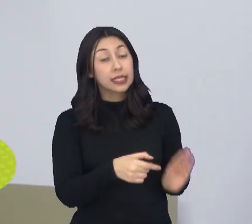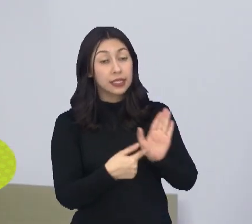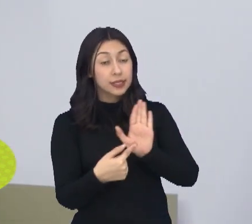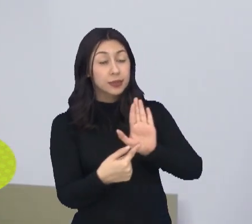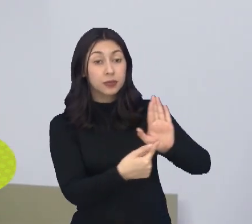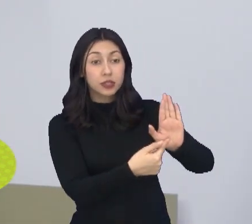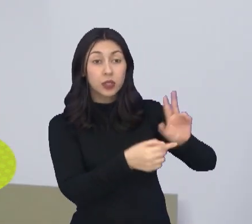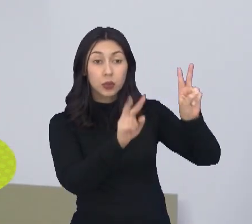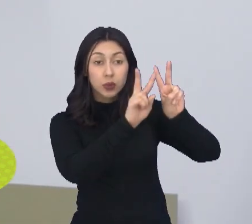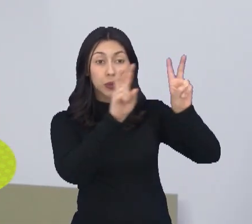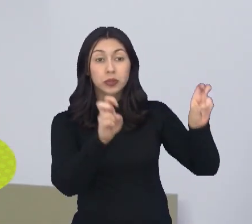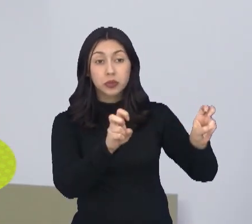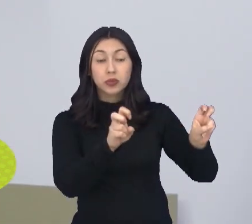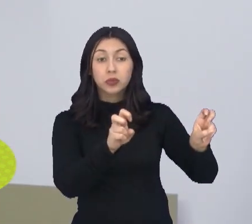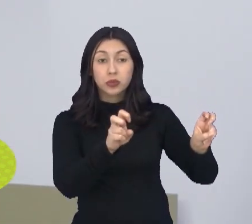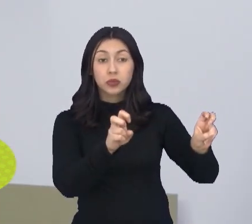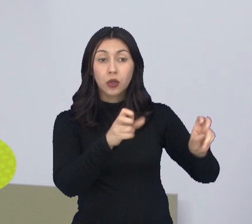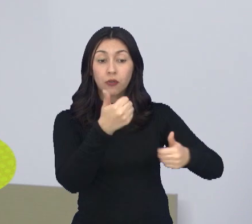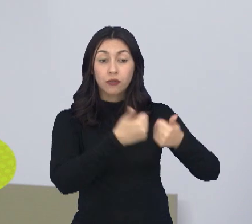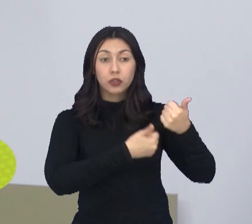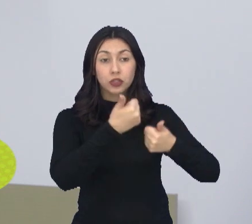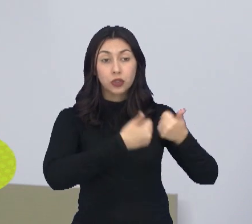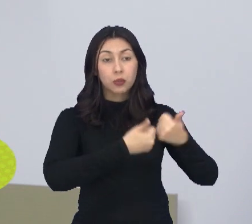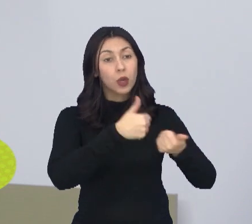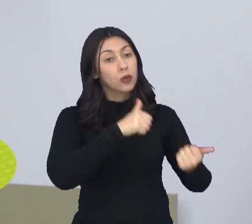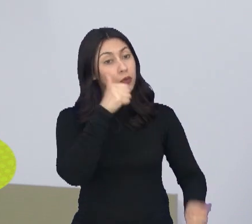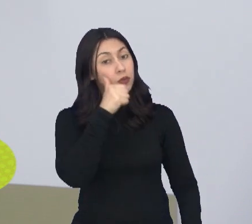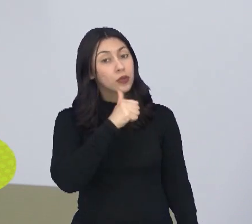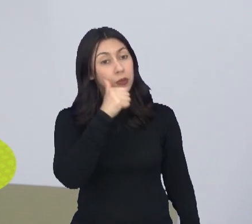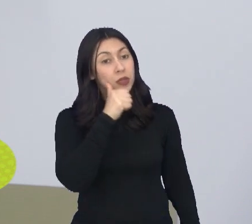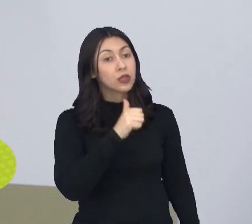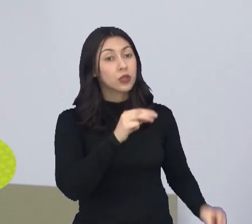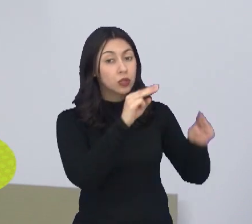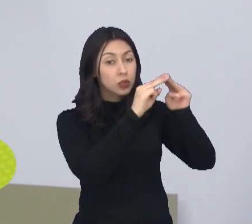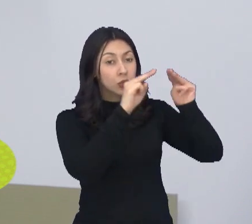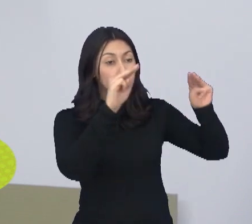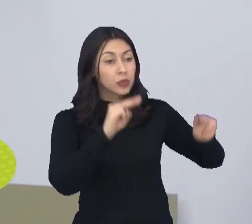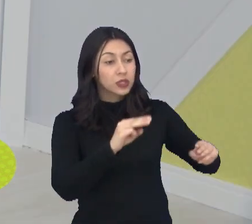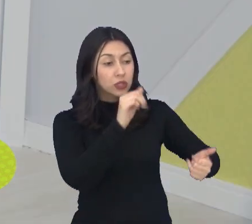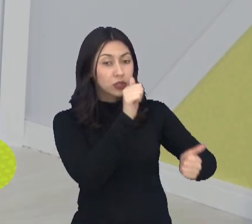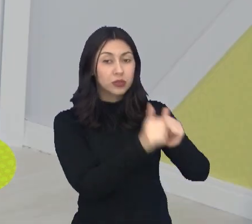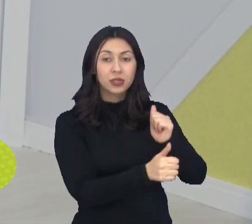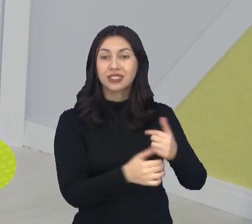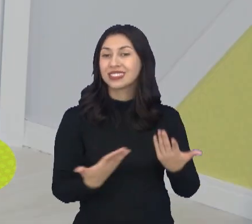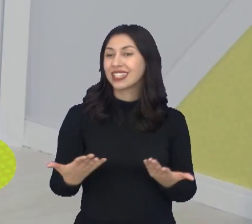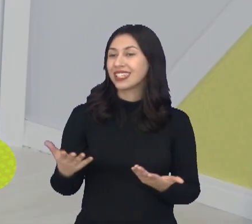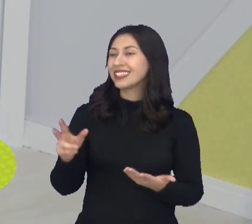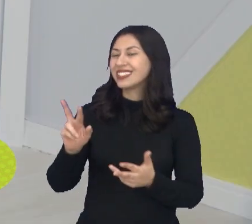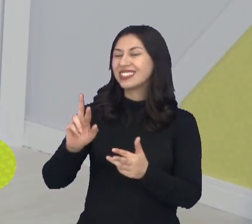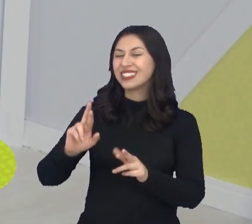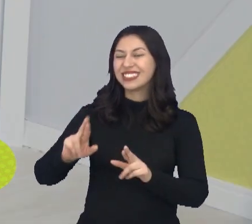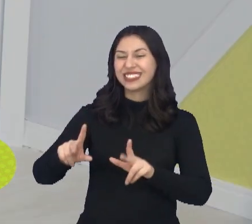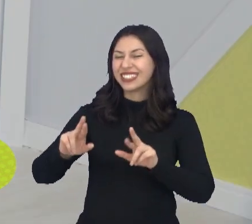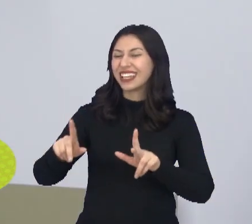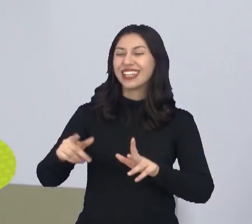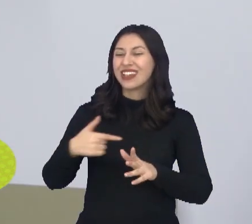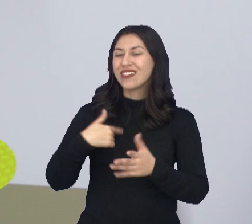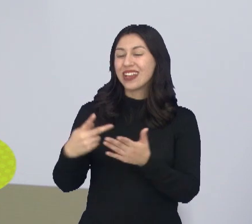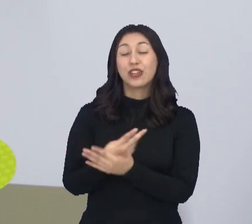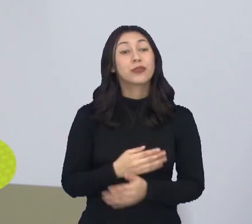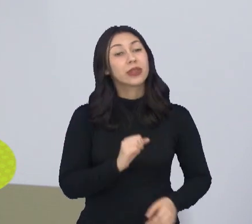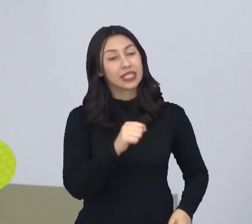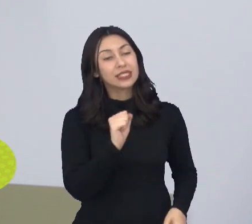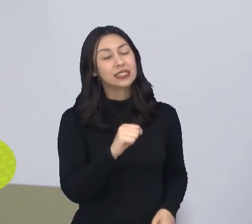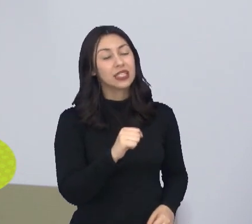acontecendo lá sobre futebol feminino, no Museu do Esporte. Do Esporte, falei do futebol é no Pacaembu, é o Museu do Esporte, perdão. Museu do Esporte no